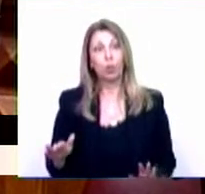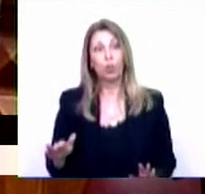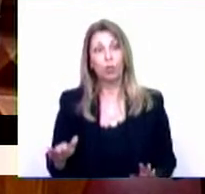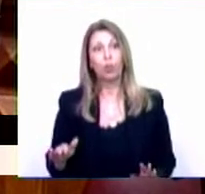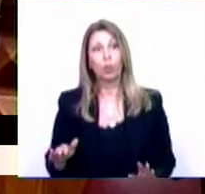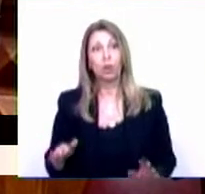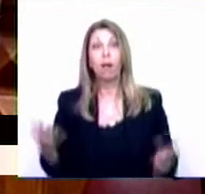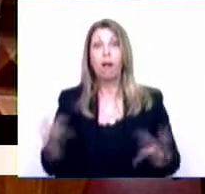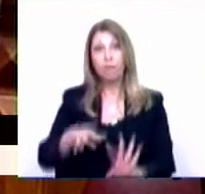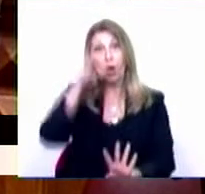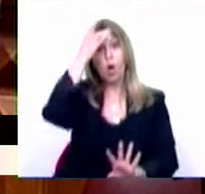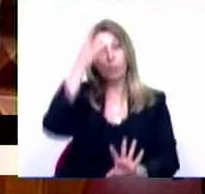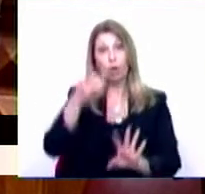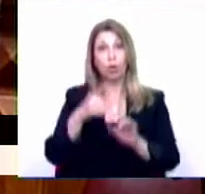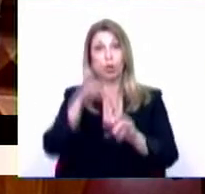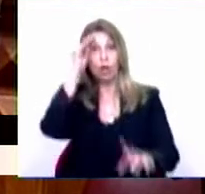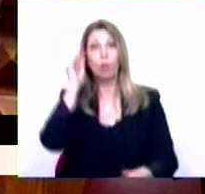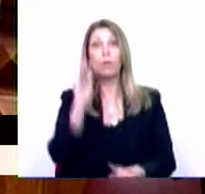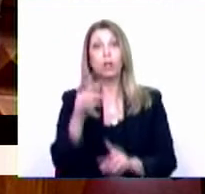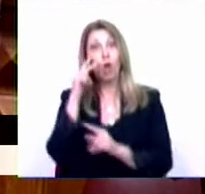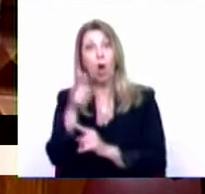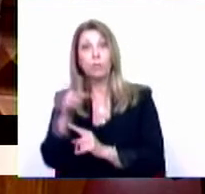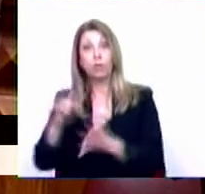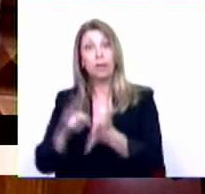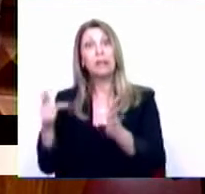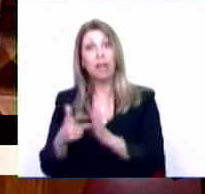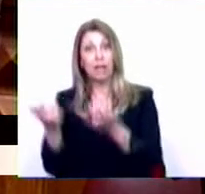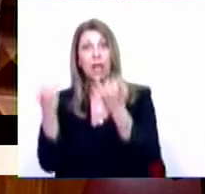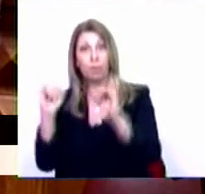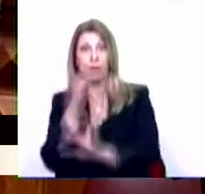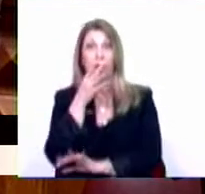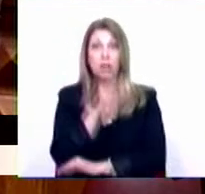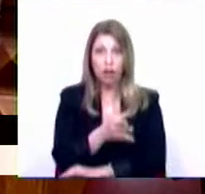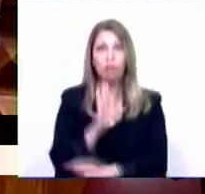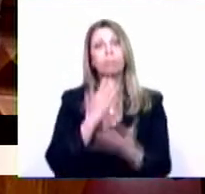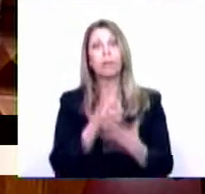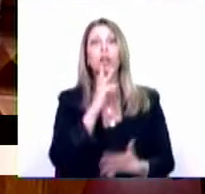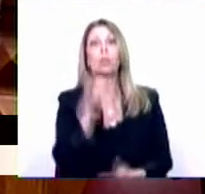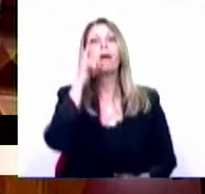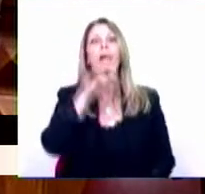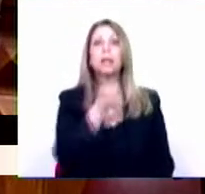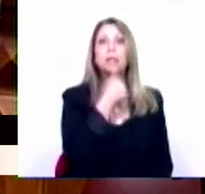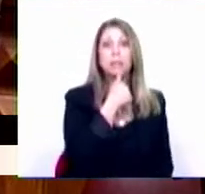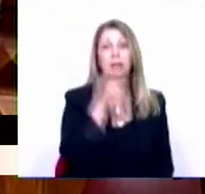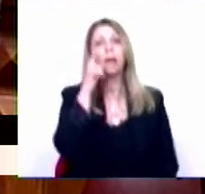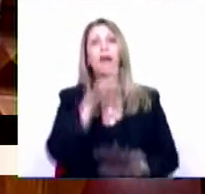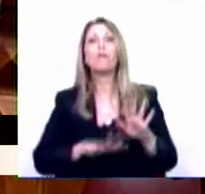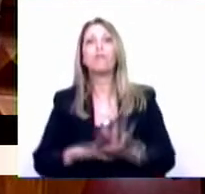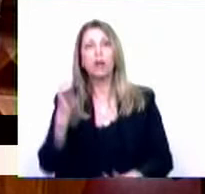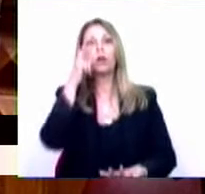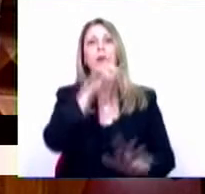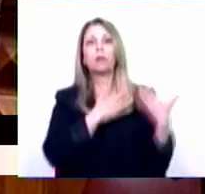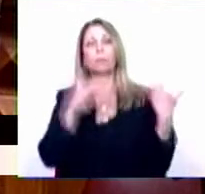que apontam os pareceres e recomendações do Observatório Técnico Independente, é dada a resposta sobre quem decide, quem faz, quem é